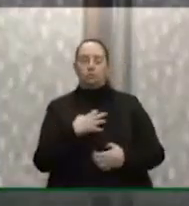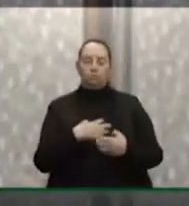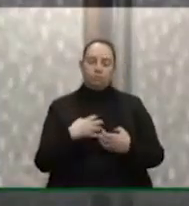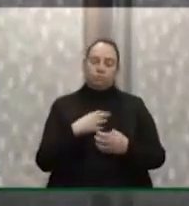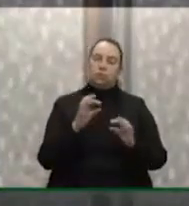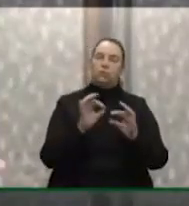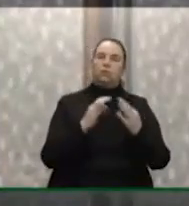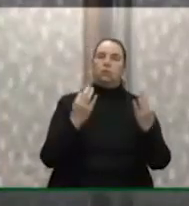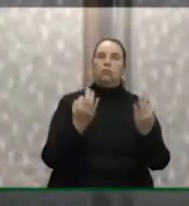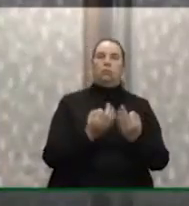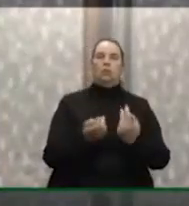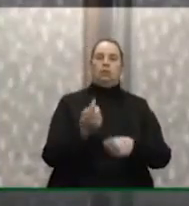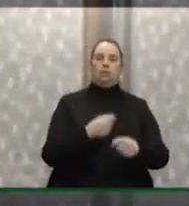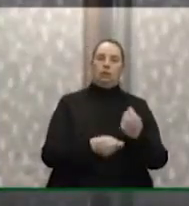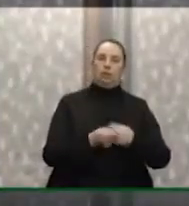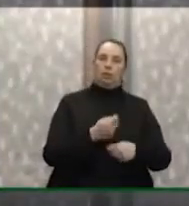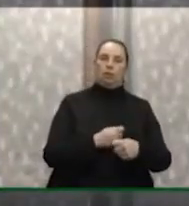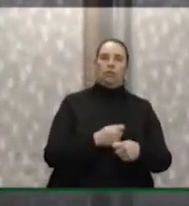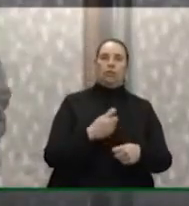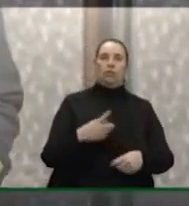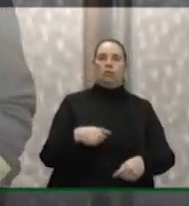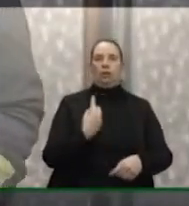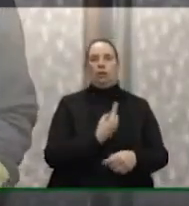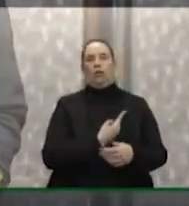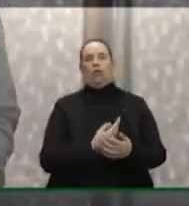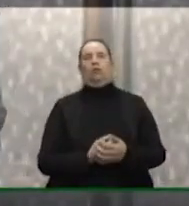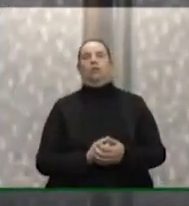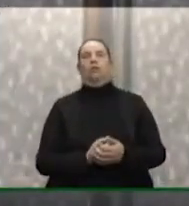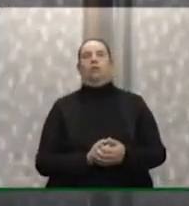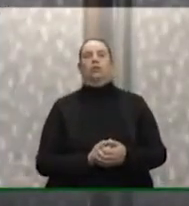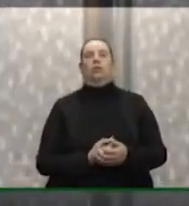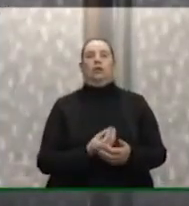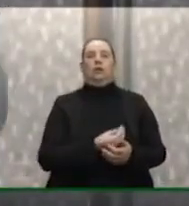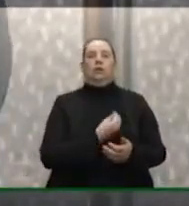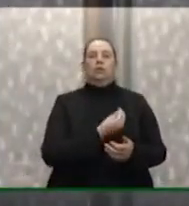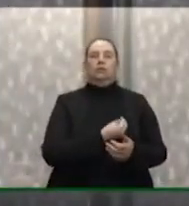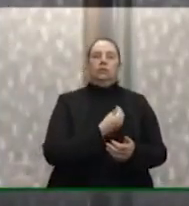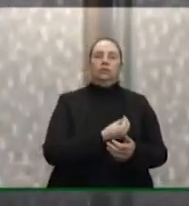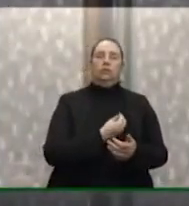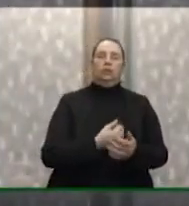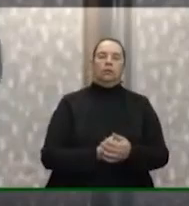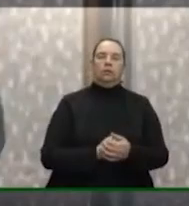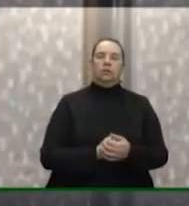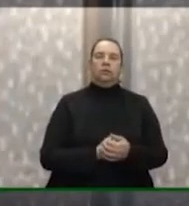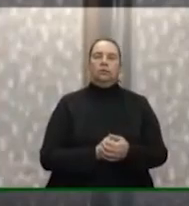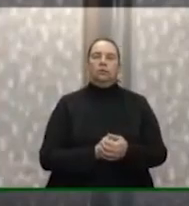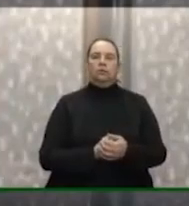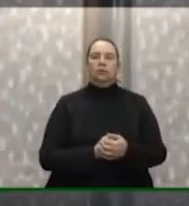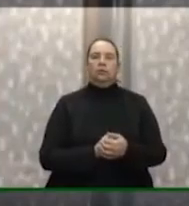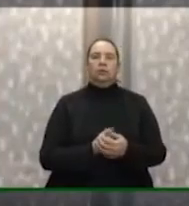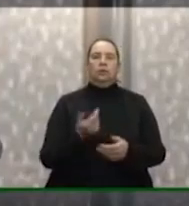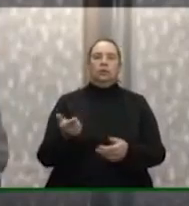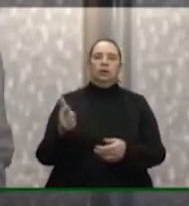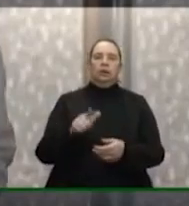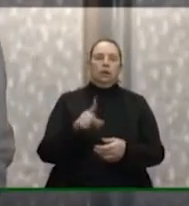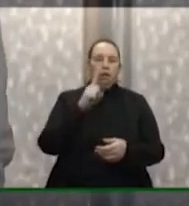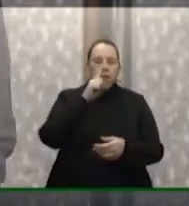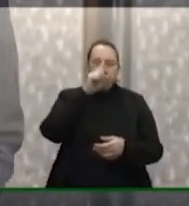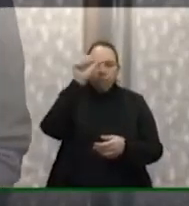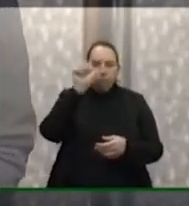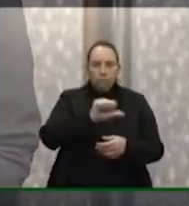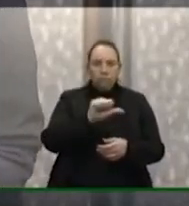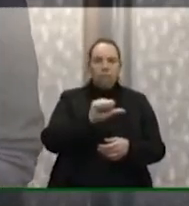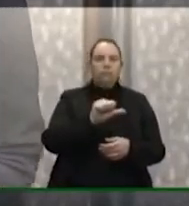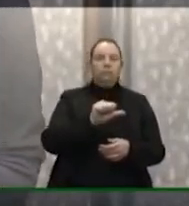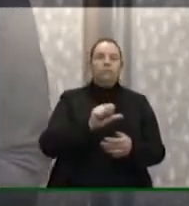famílias nos negócios que a gente vive e esta mais esta crise mais essa forte